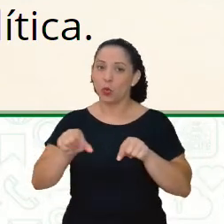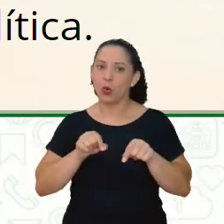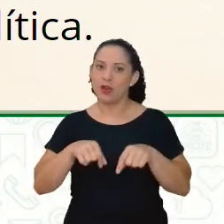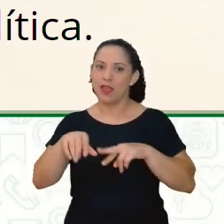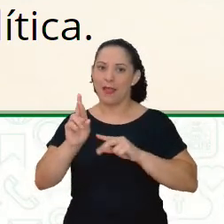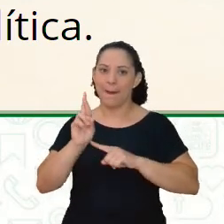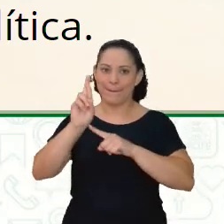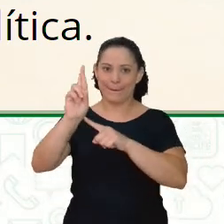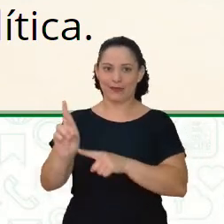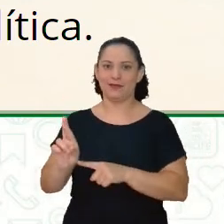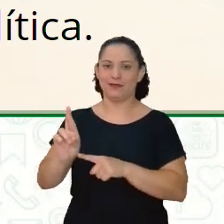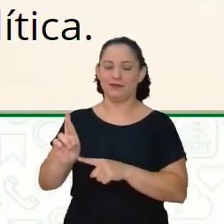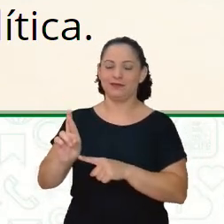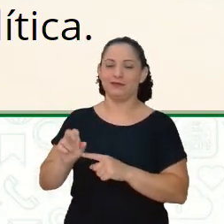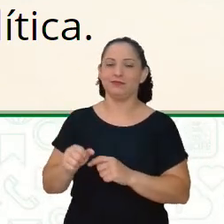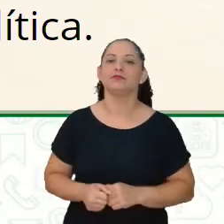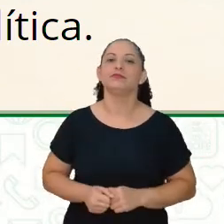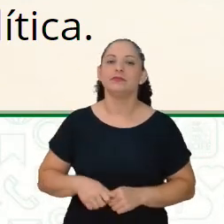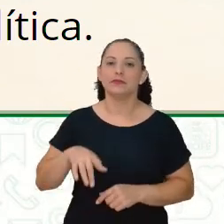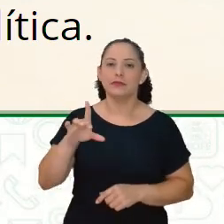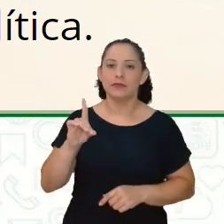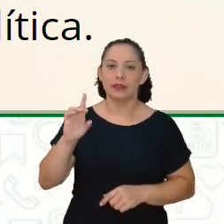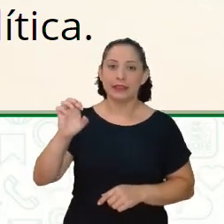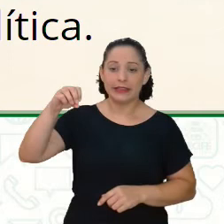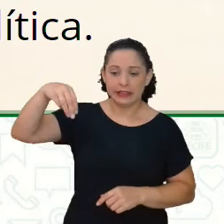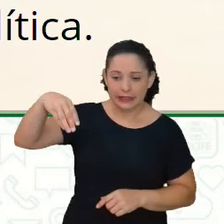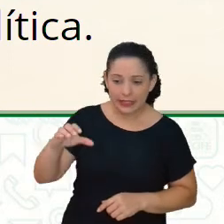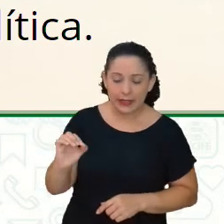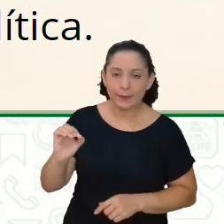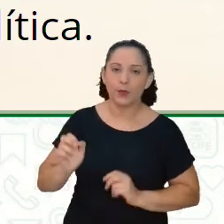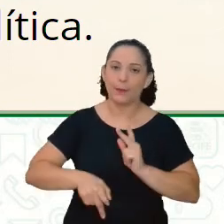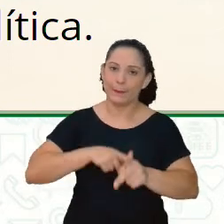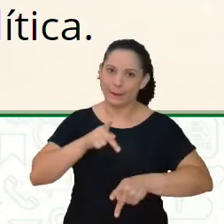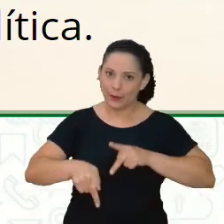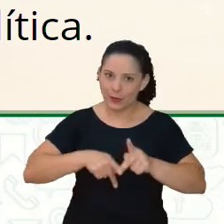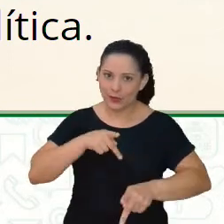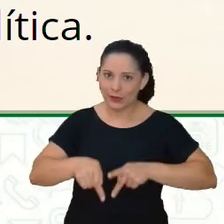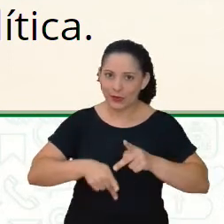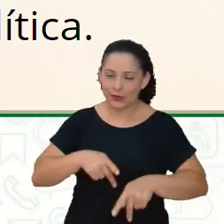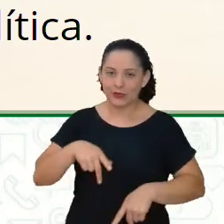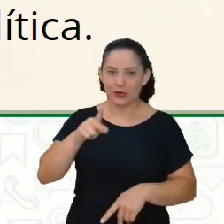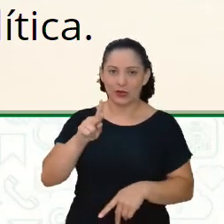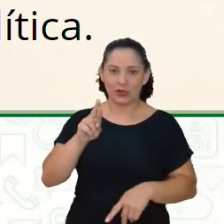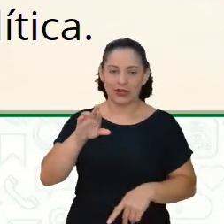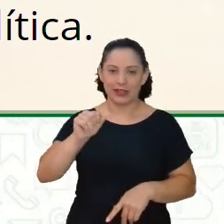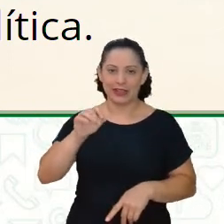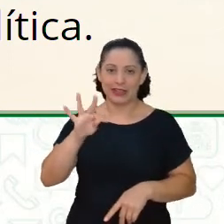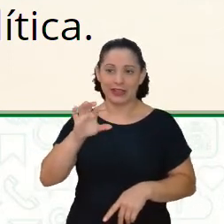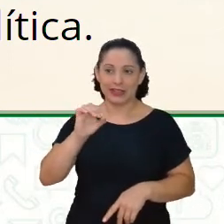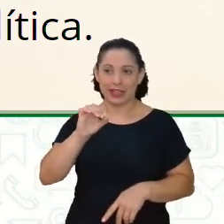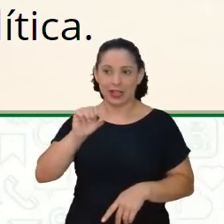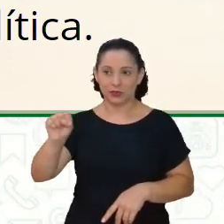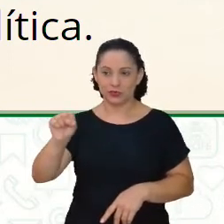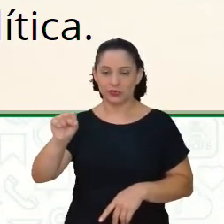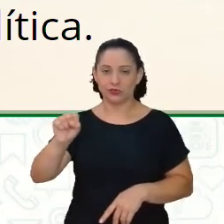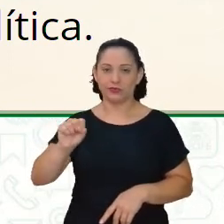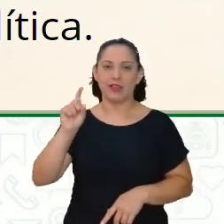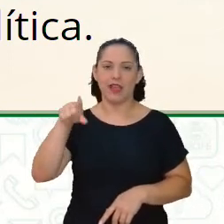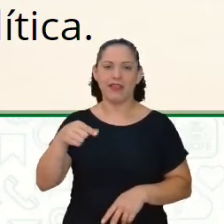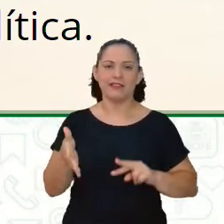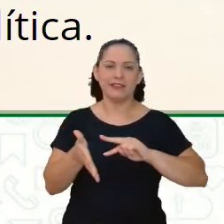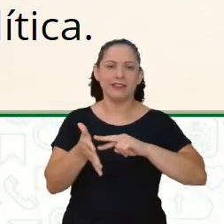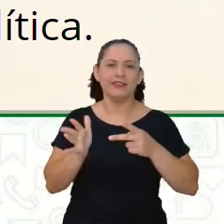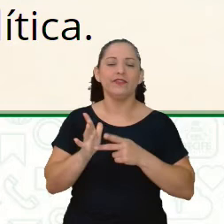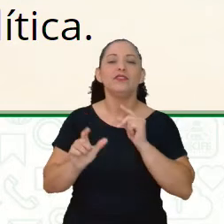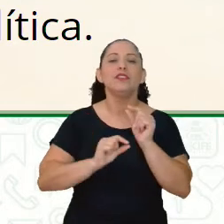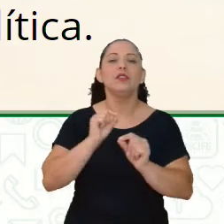ó, demo, que significa aí povo, o kratos, né, que estava aí na origem grega, no caso